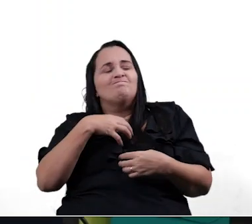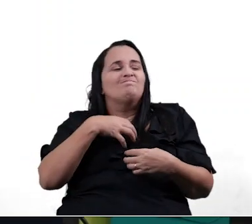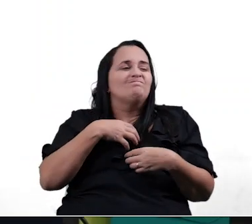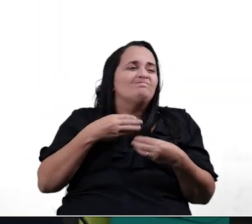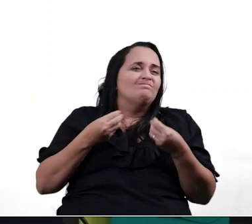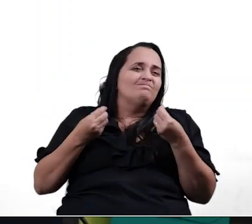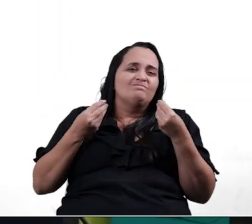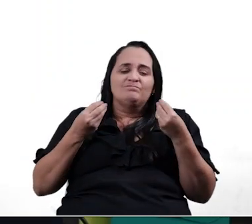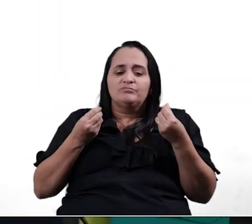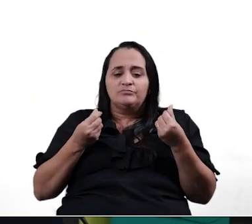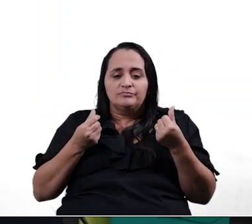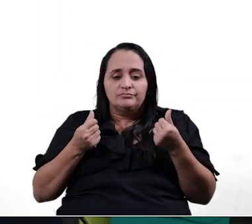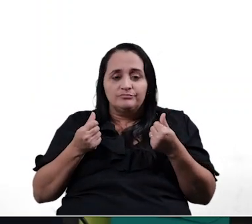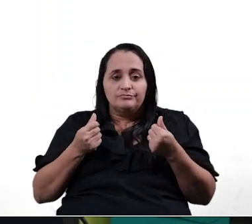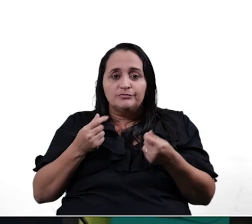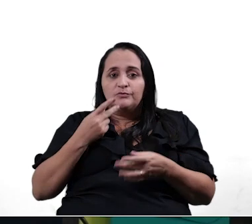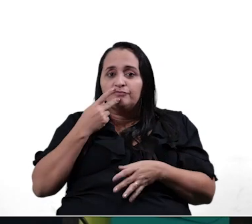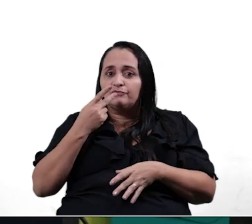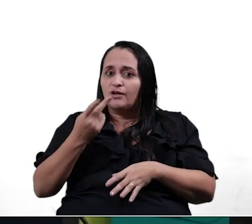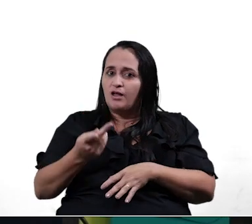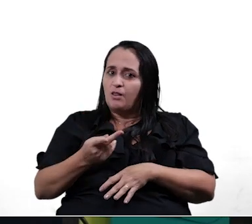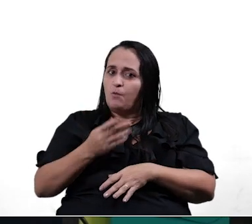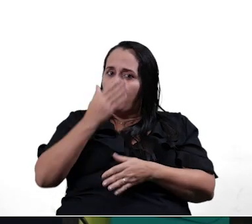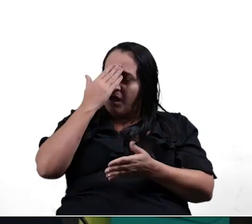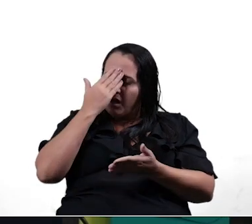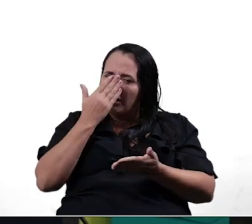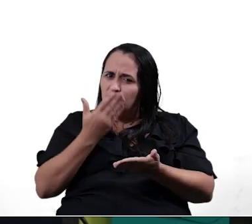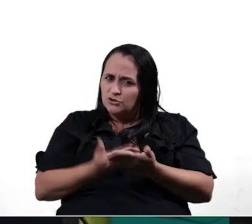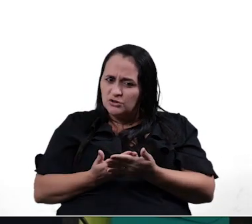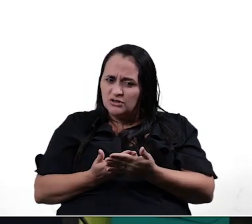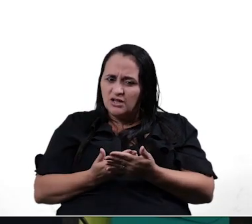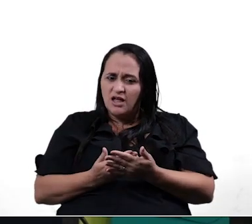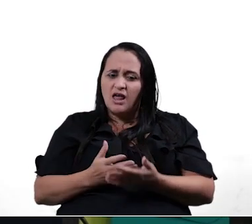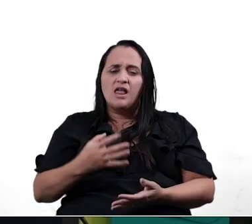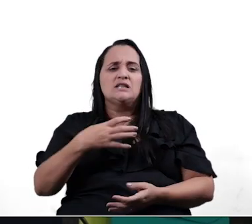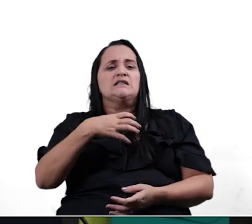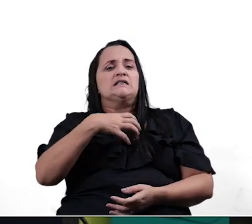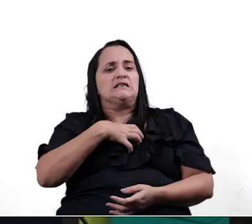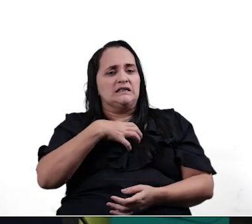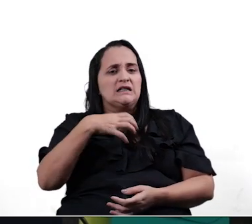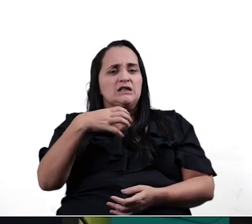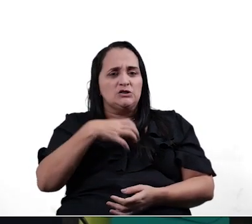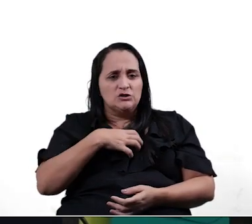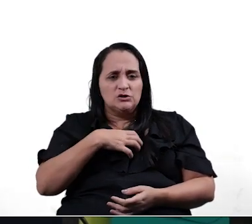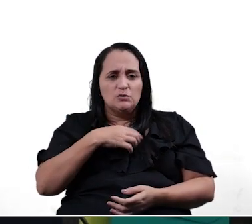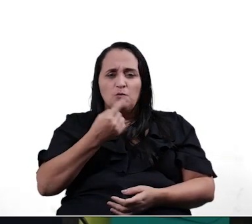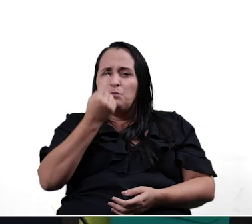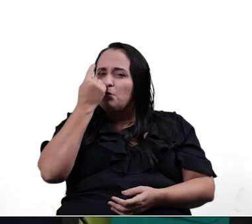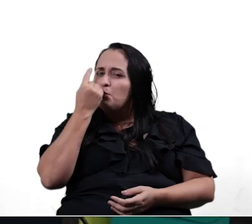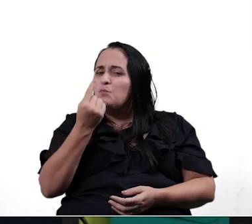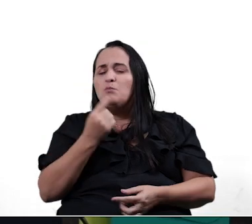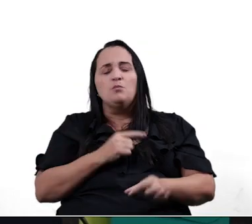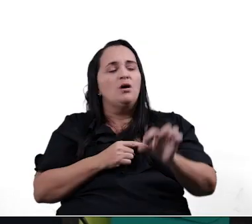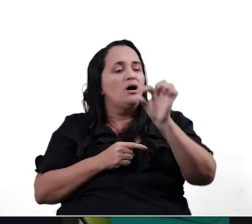ela. Foi o que aconteceu. Gente, acredita? Ela sentiu uma ervilhinha embaixo